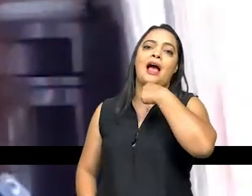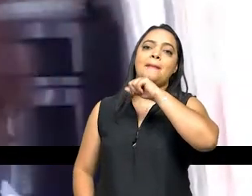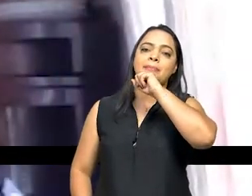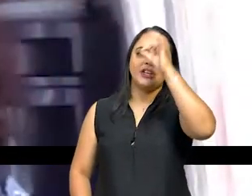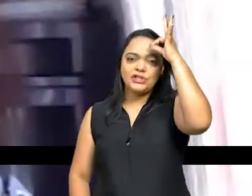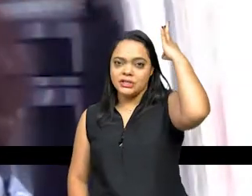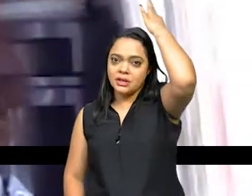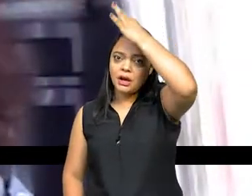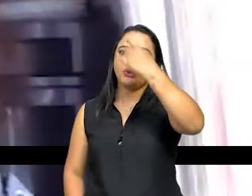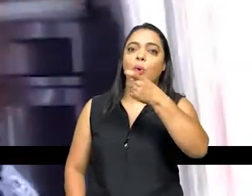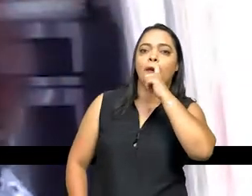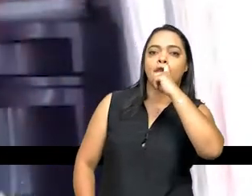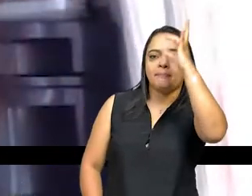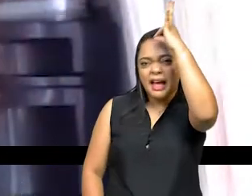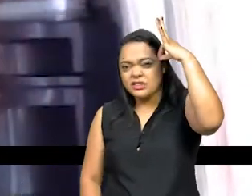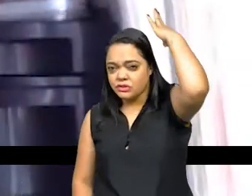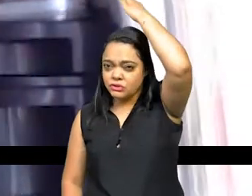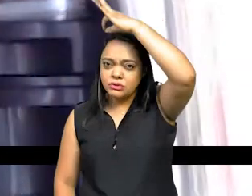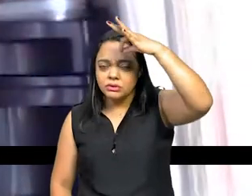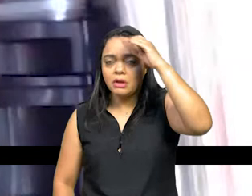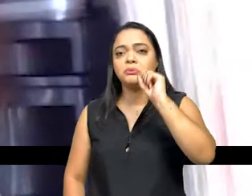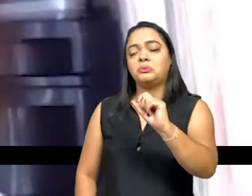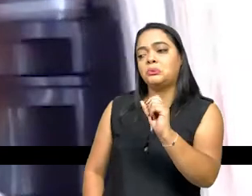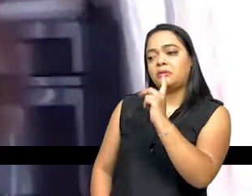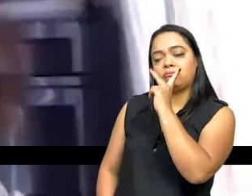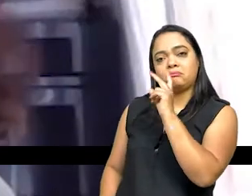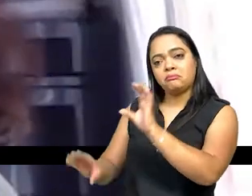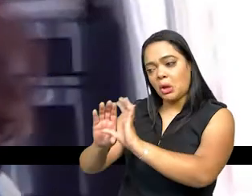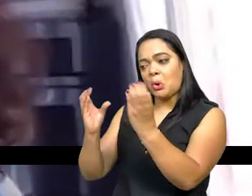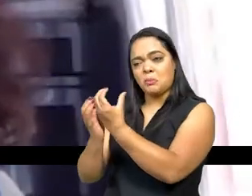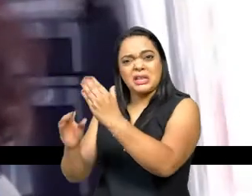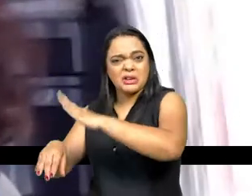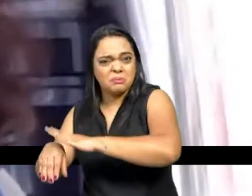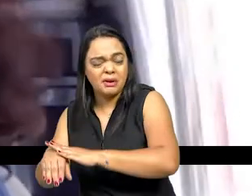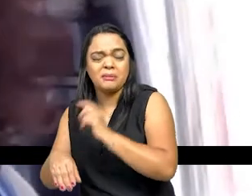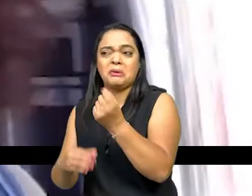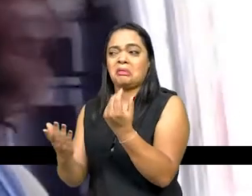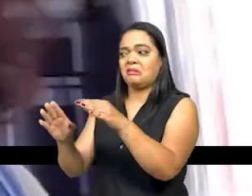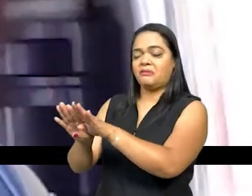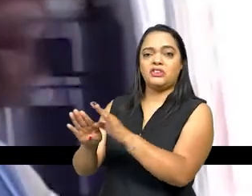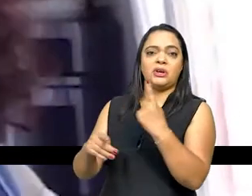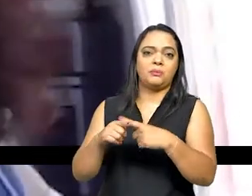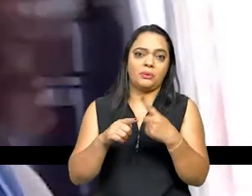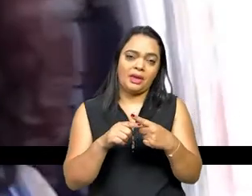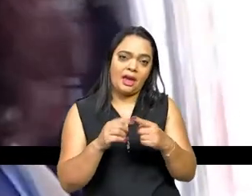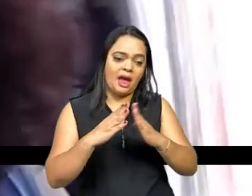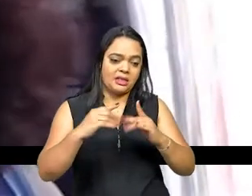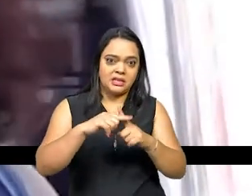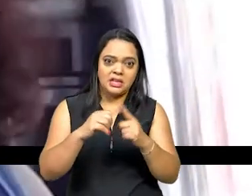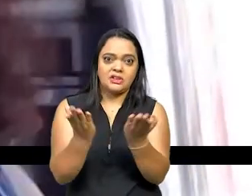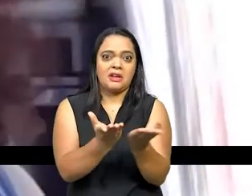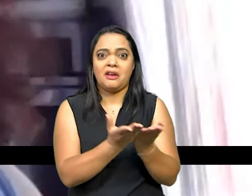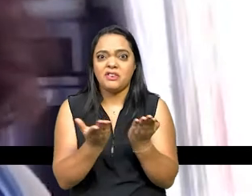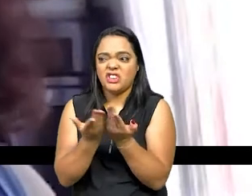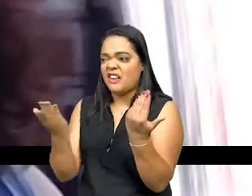comunidade, o pai de santo da comunidade, esses não estão sobrevivendo. Porque essas comunidades evangélicas neopentecostais estão quebrando com